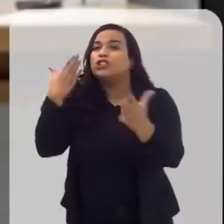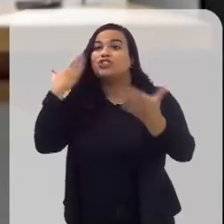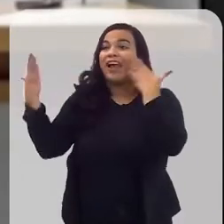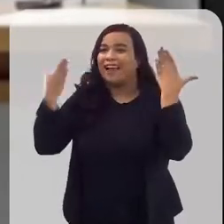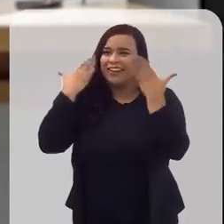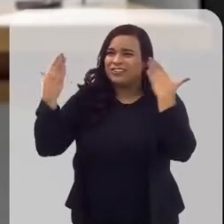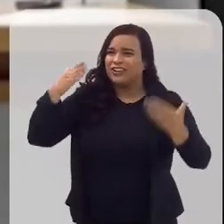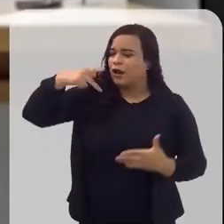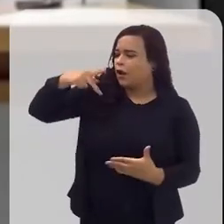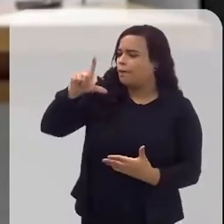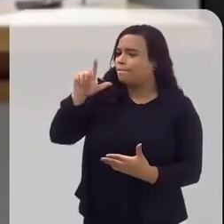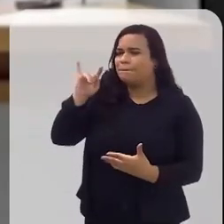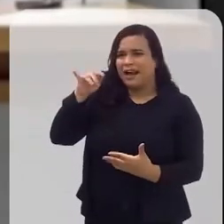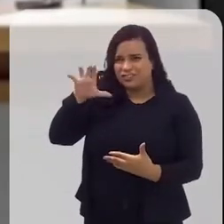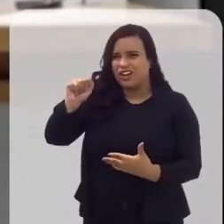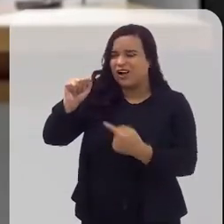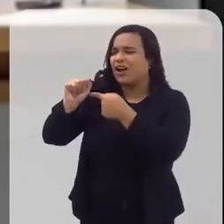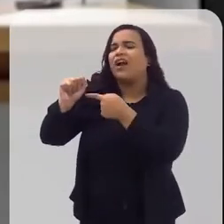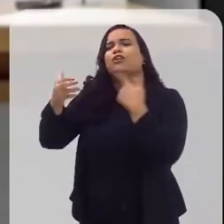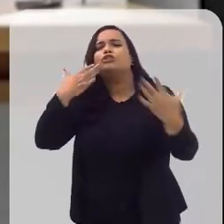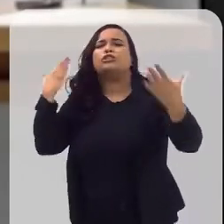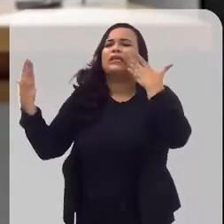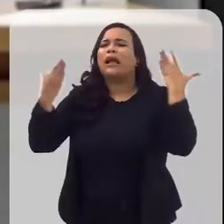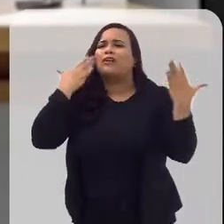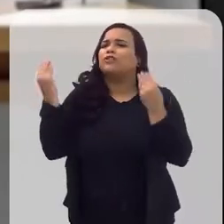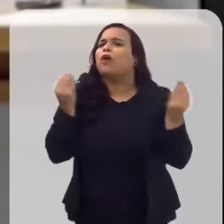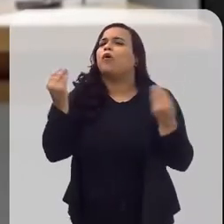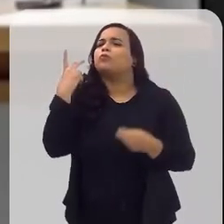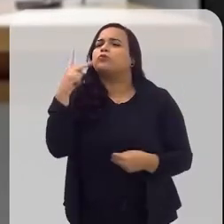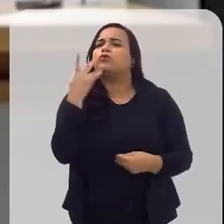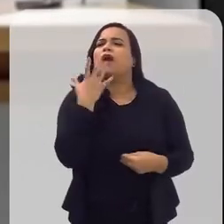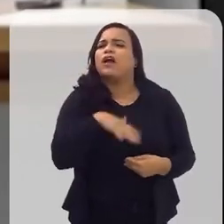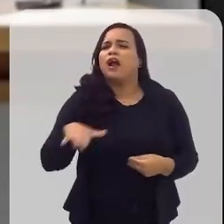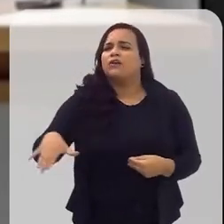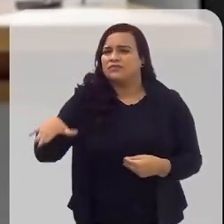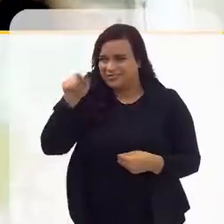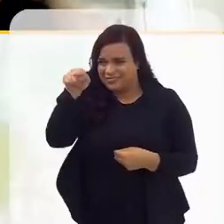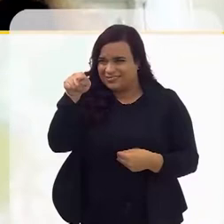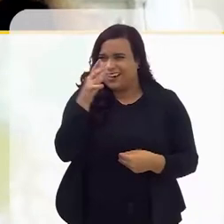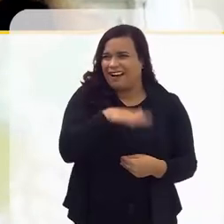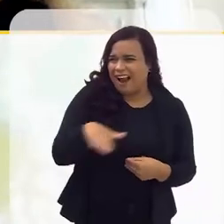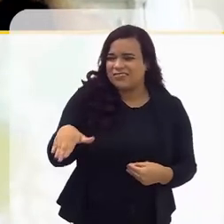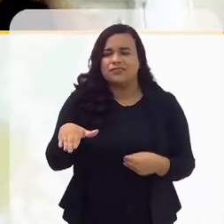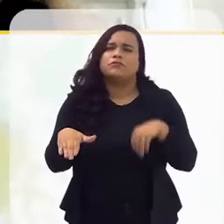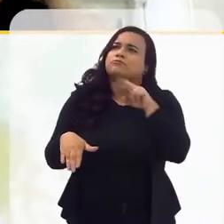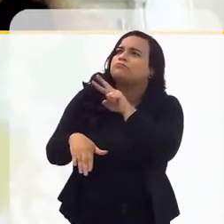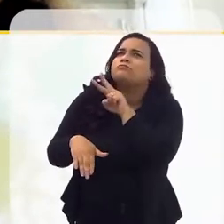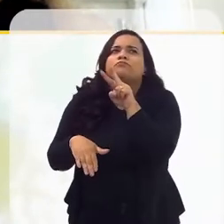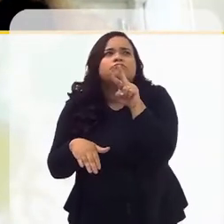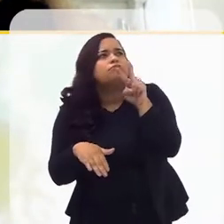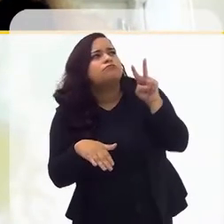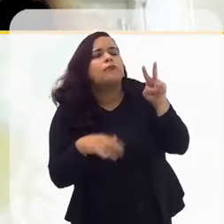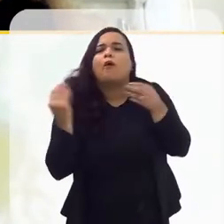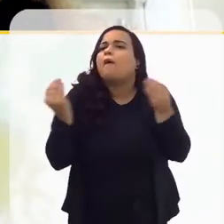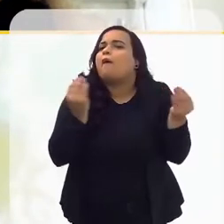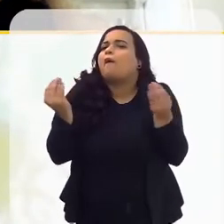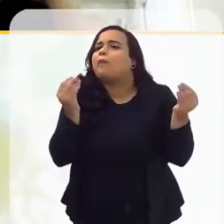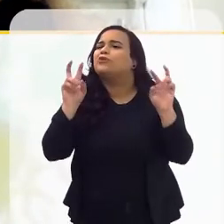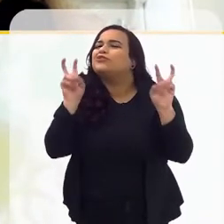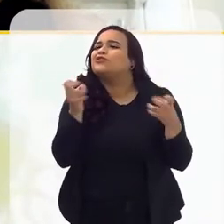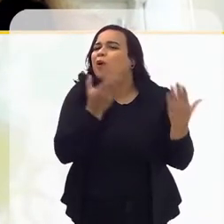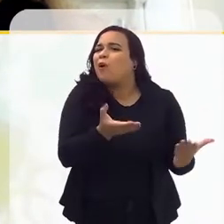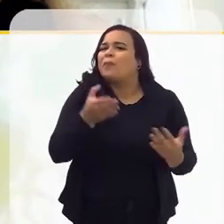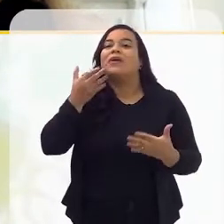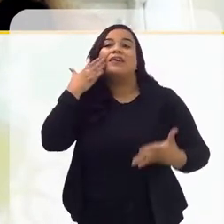Como é que isso, a estética, era vista na sua infância? Ou seja, como é que rolava essa educação